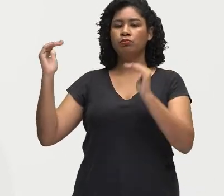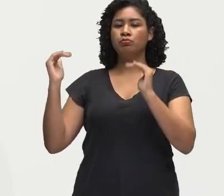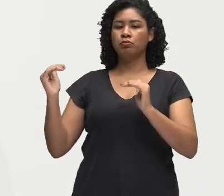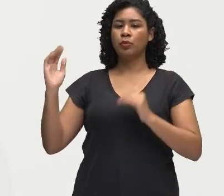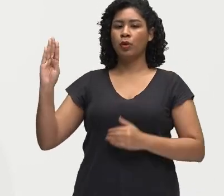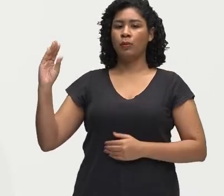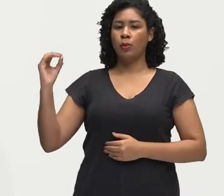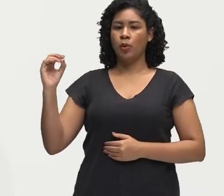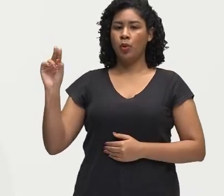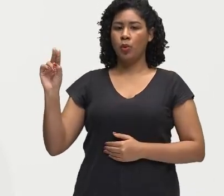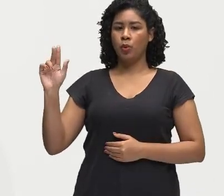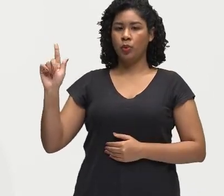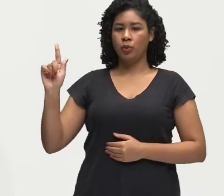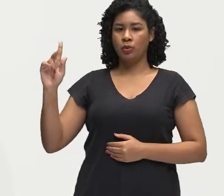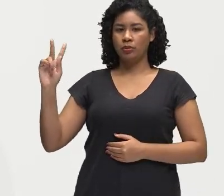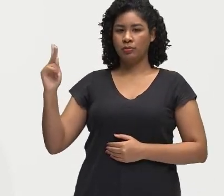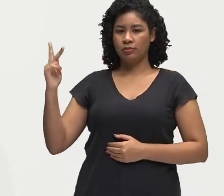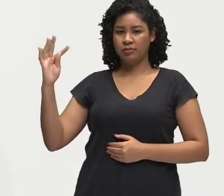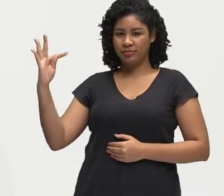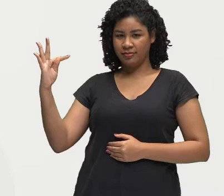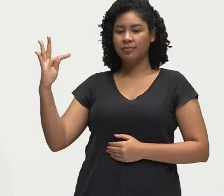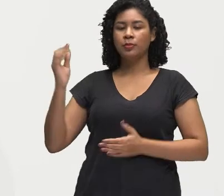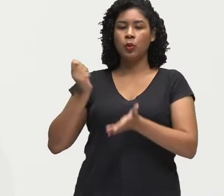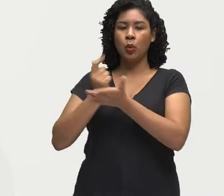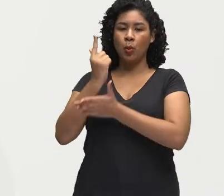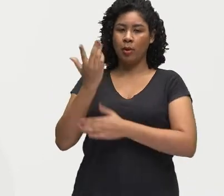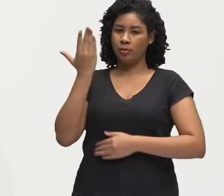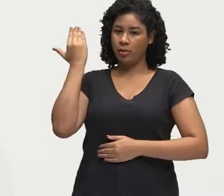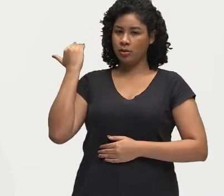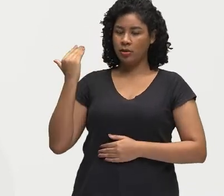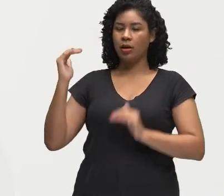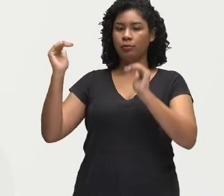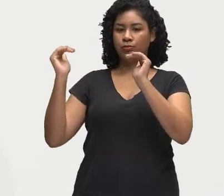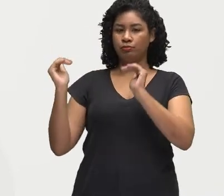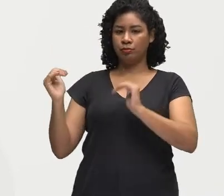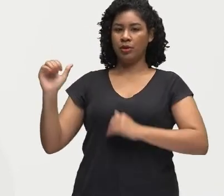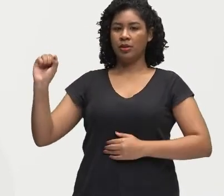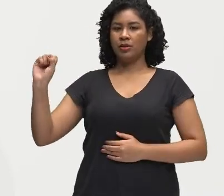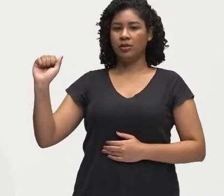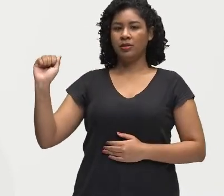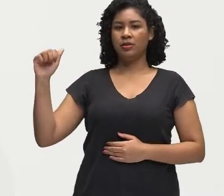passado, sang, verbo cantar na forma do passado,